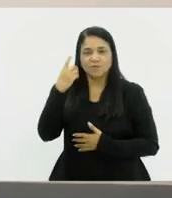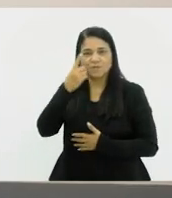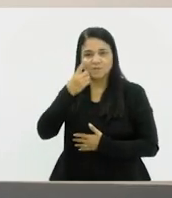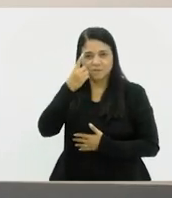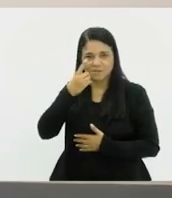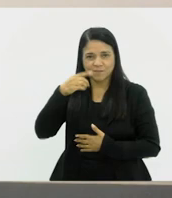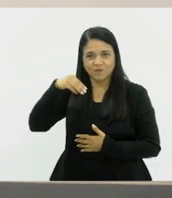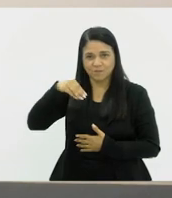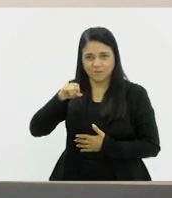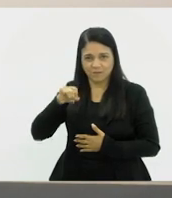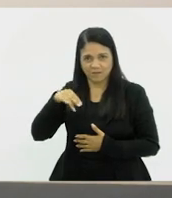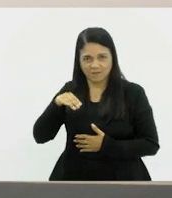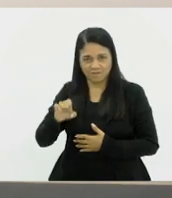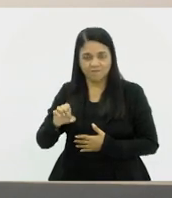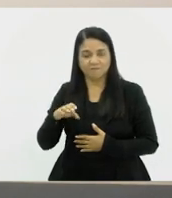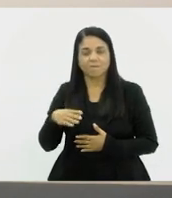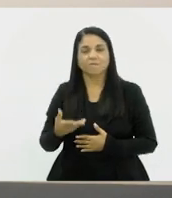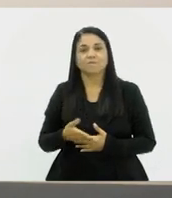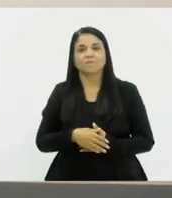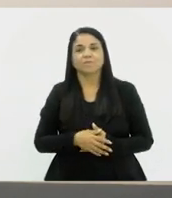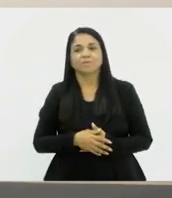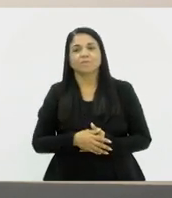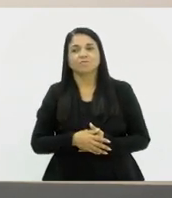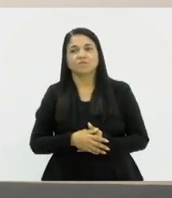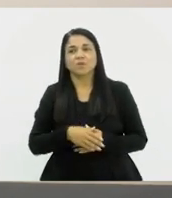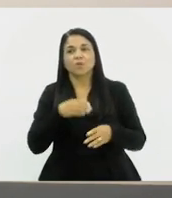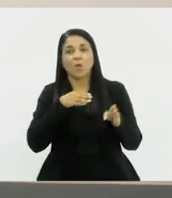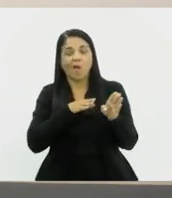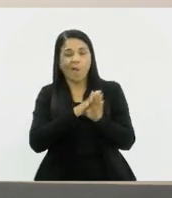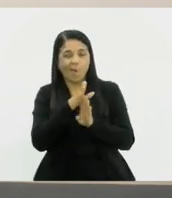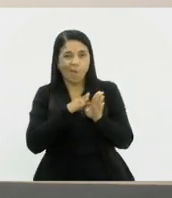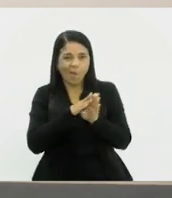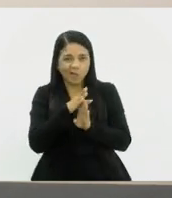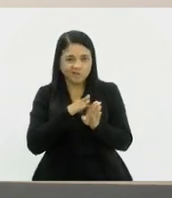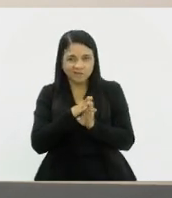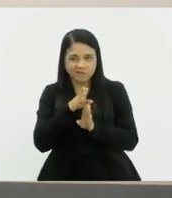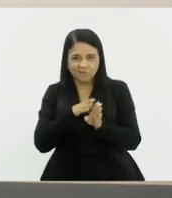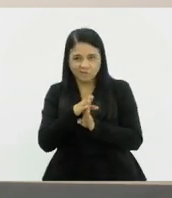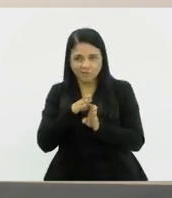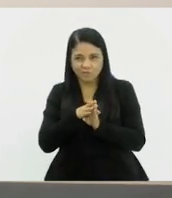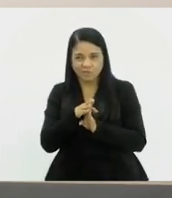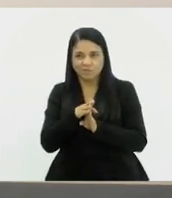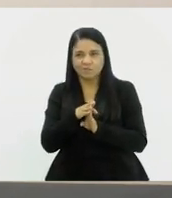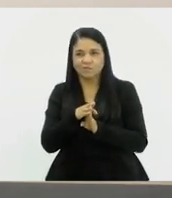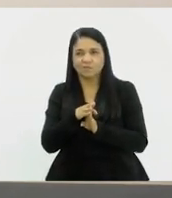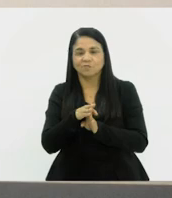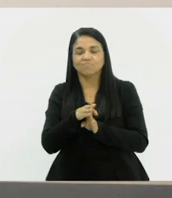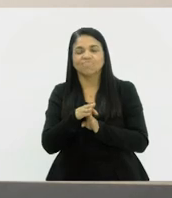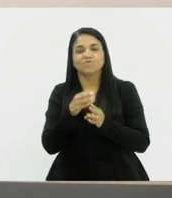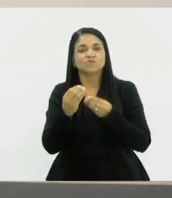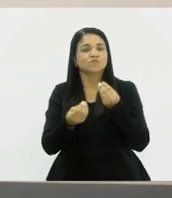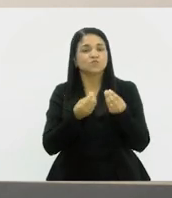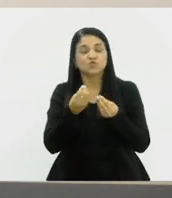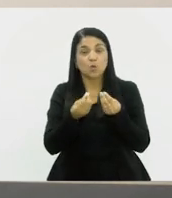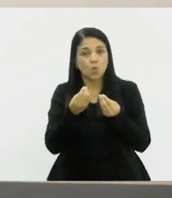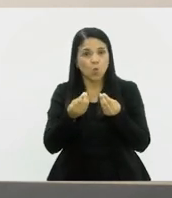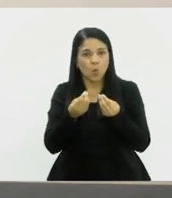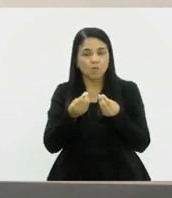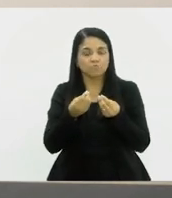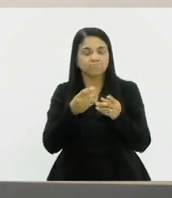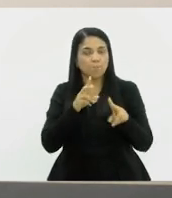demais né é qual orientação quanto a a condução desse tipo de